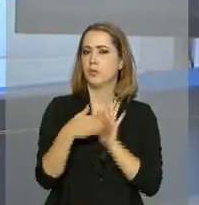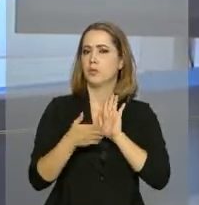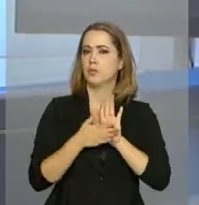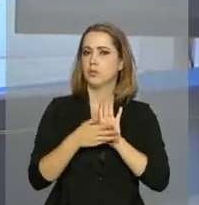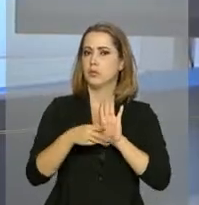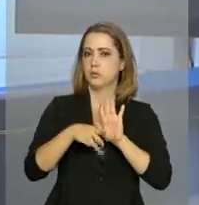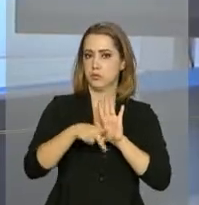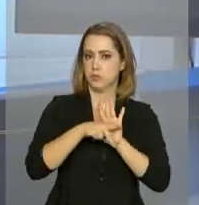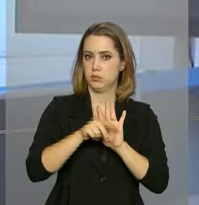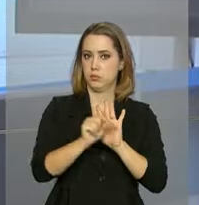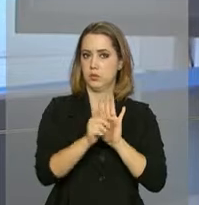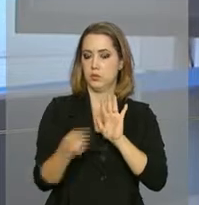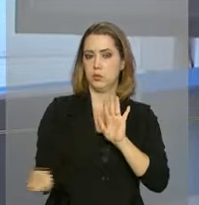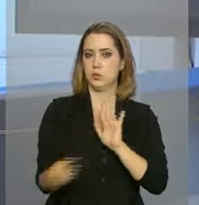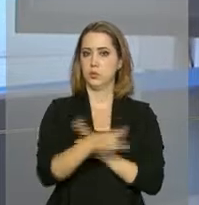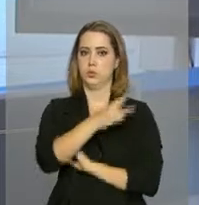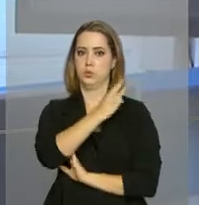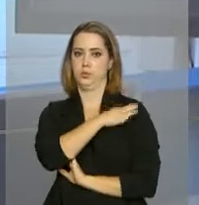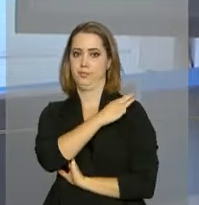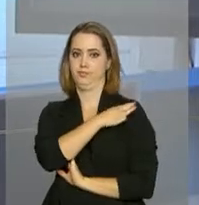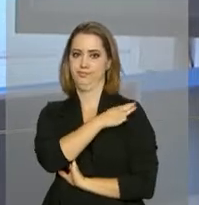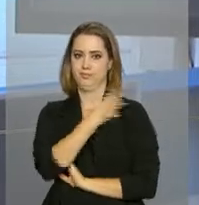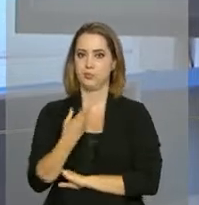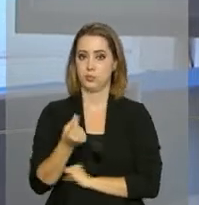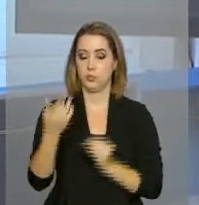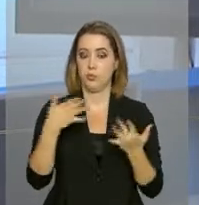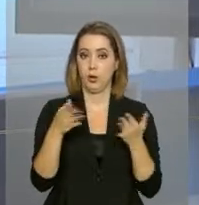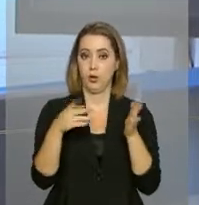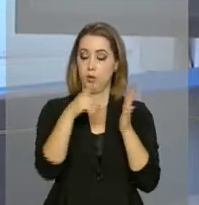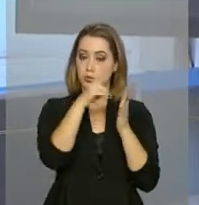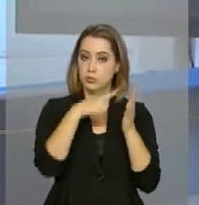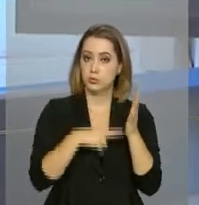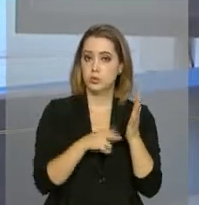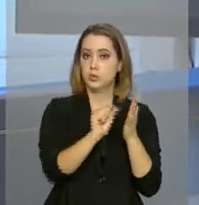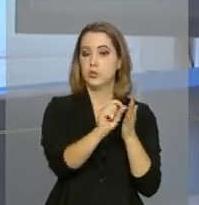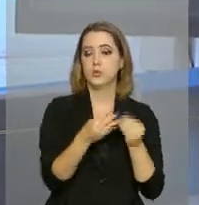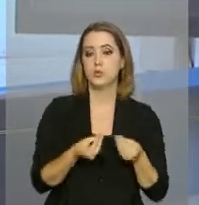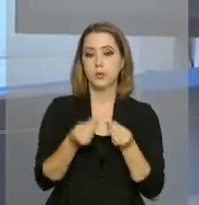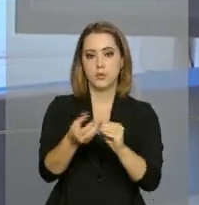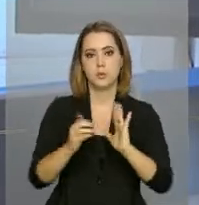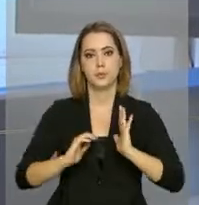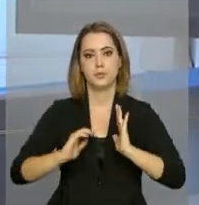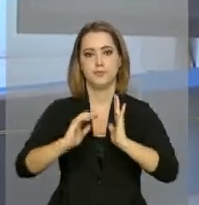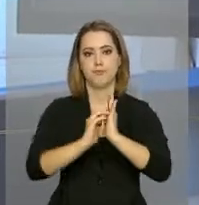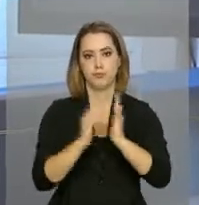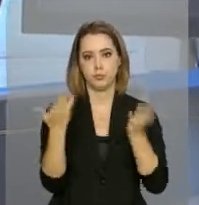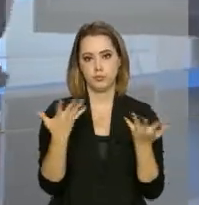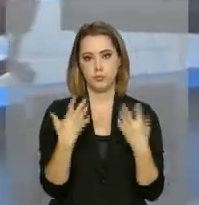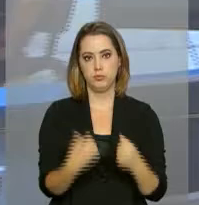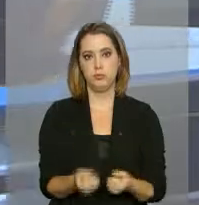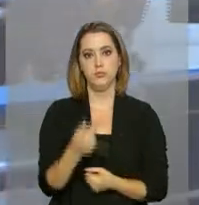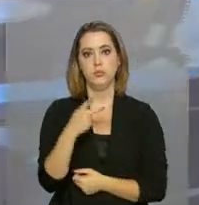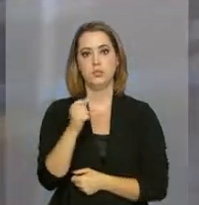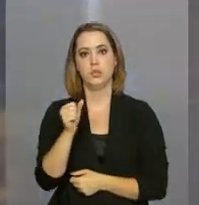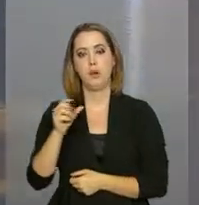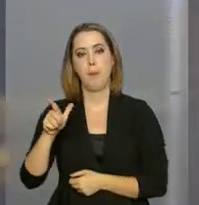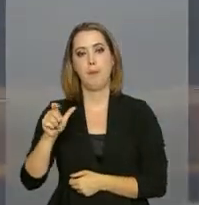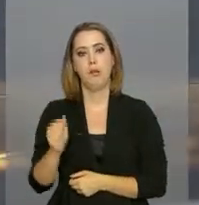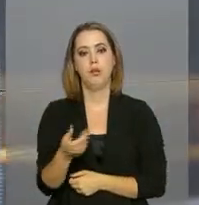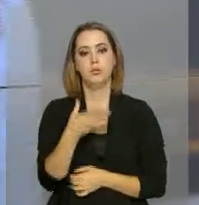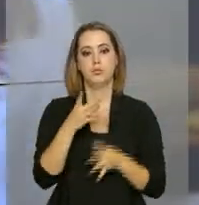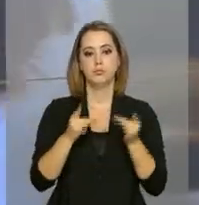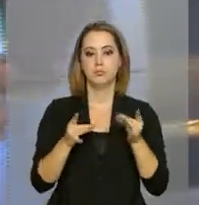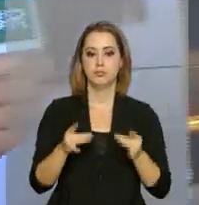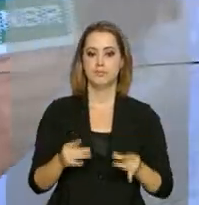provisória da reforma do ensino médio texto agora segue para o senado mais informações com a repórter paula de worth